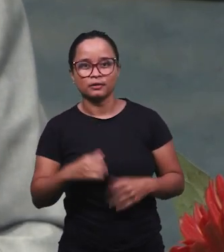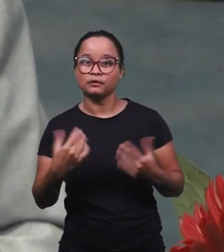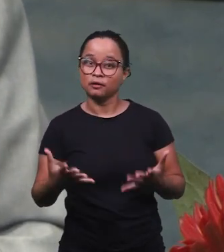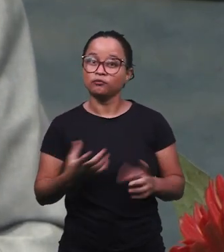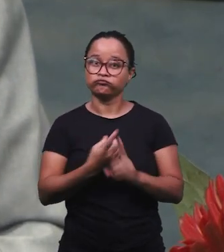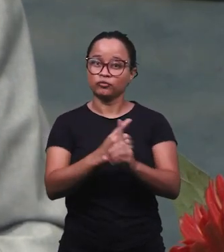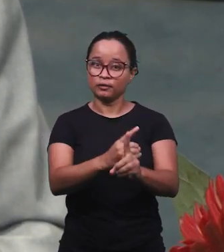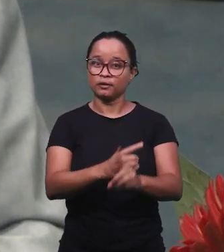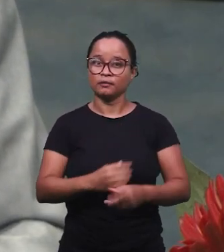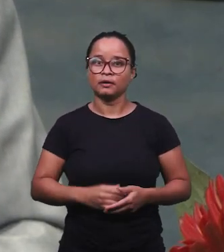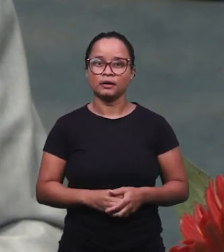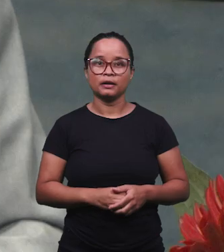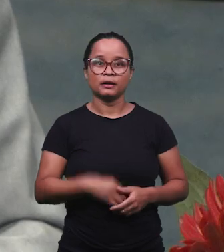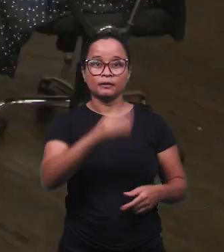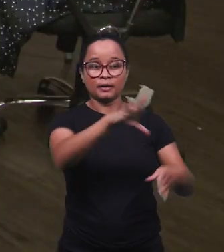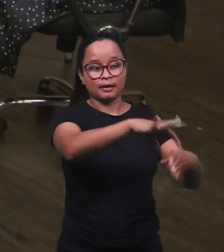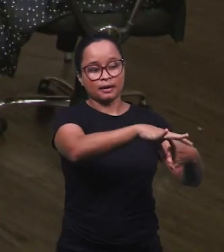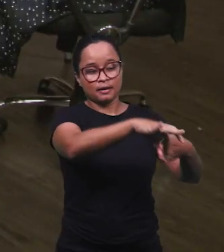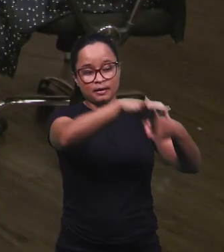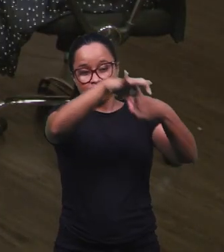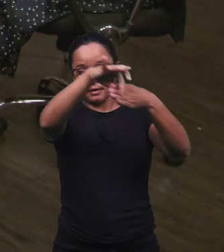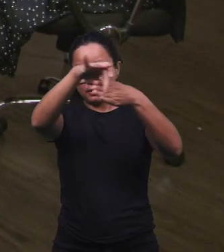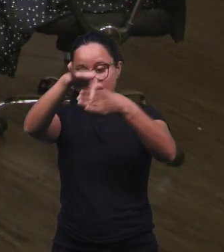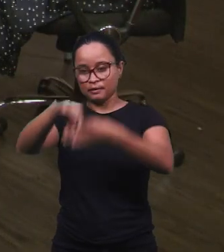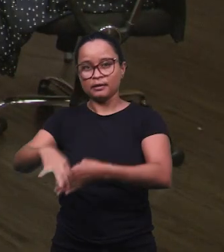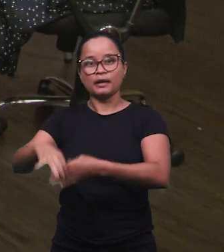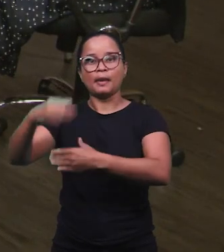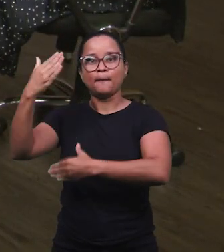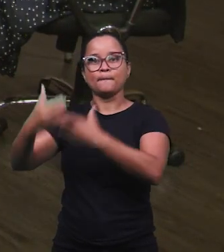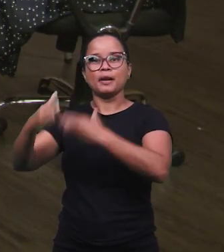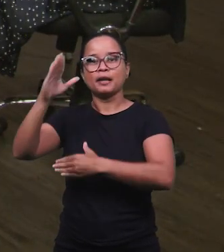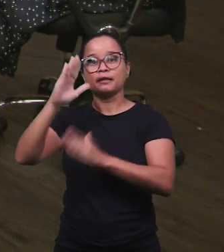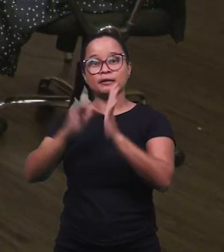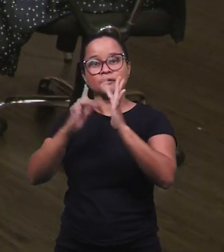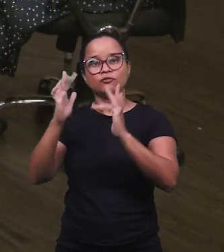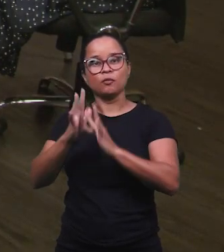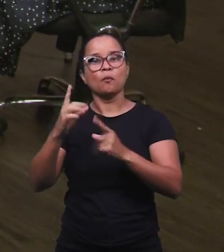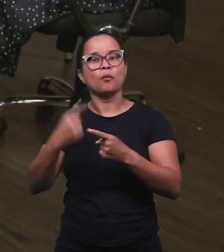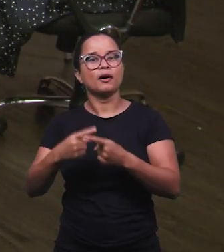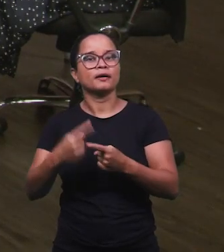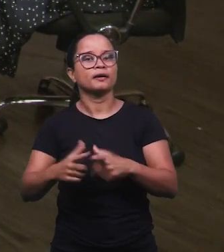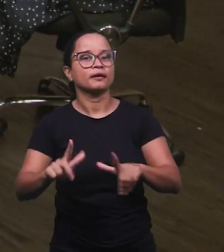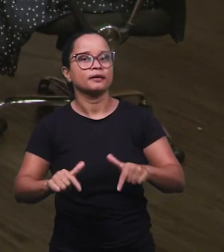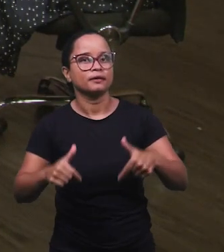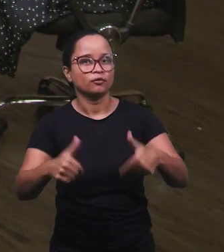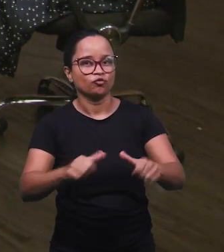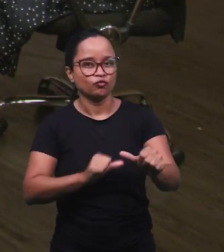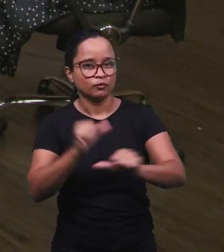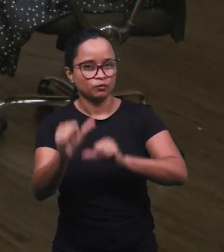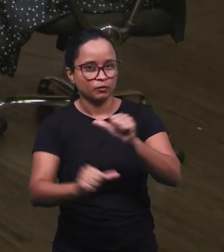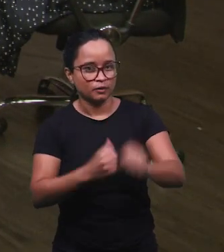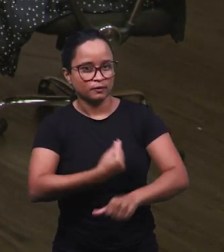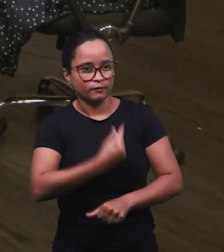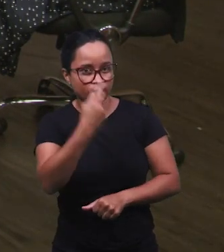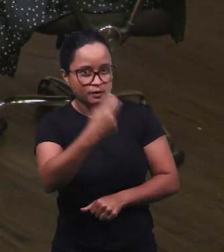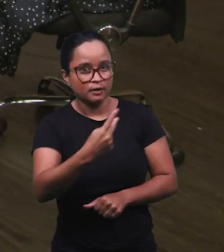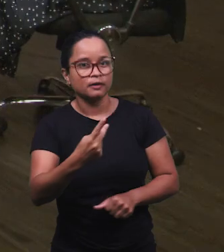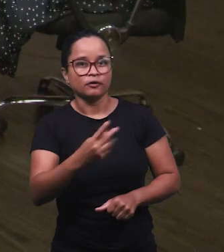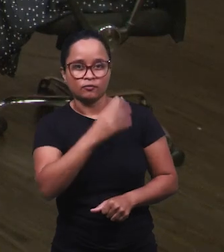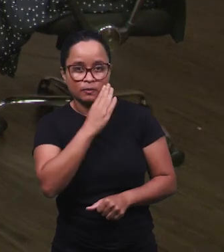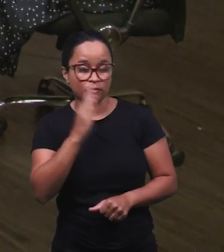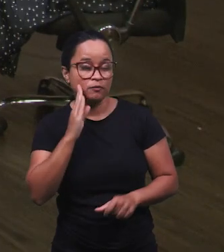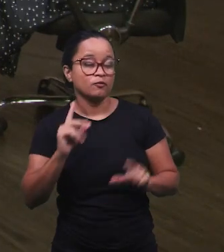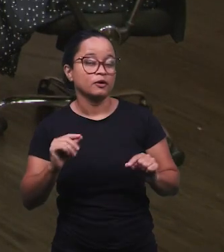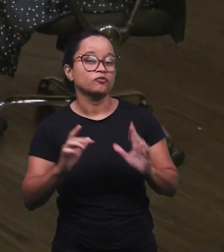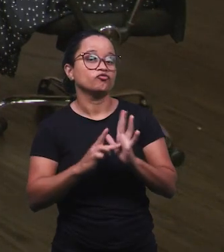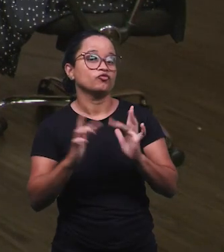discípulos tiveram que apenas levar Bartimeu até a presença de Jesus, porque quem operou a transformação foi Jesus. Então,